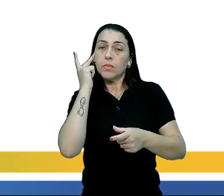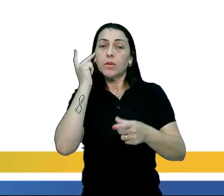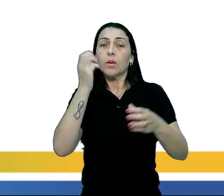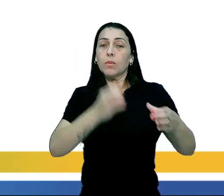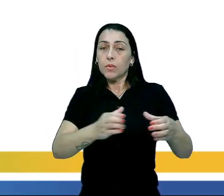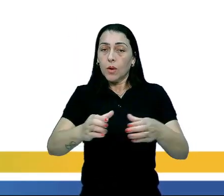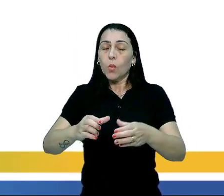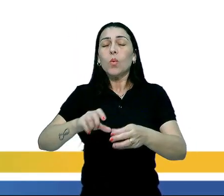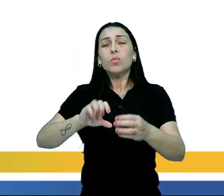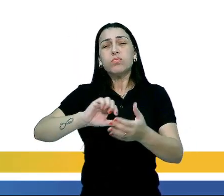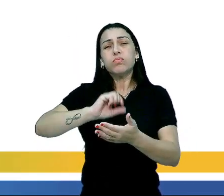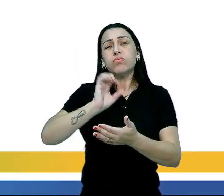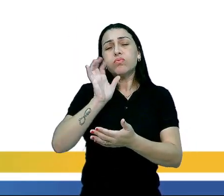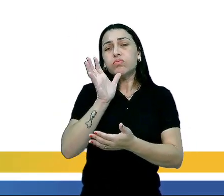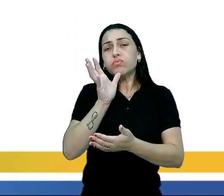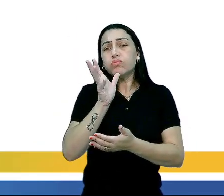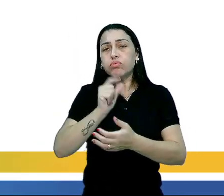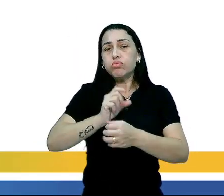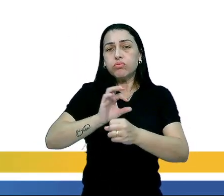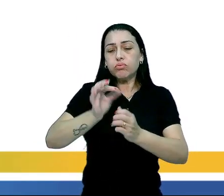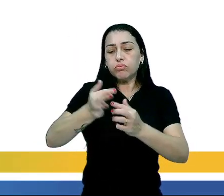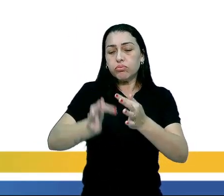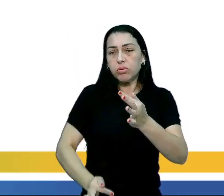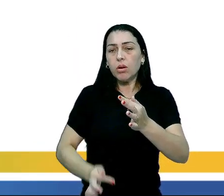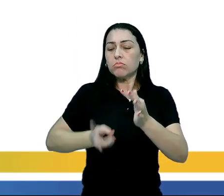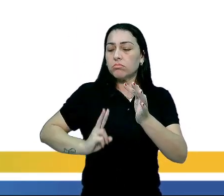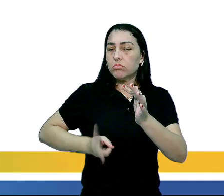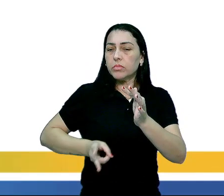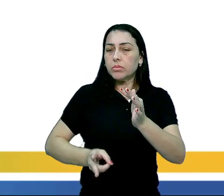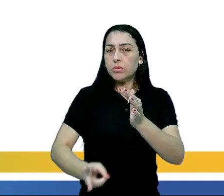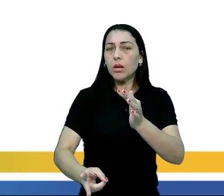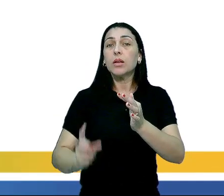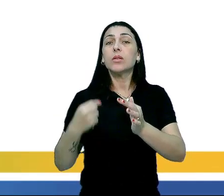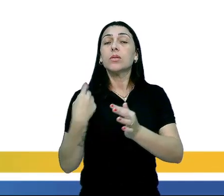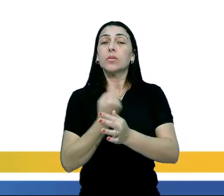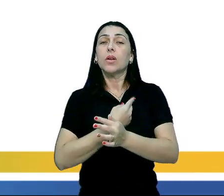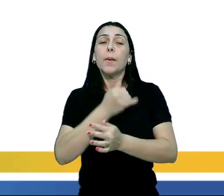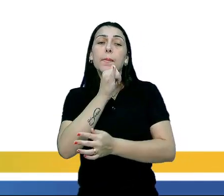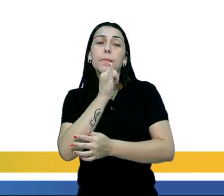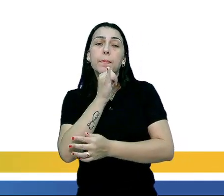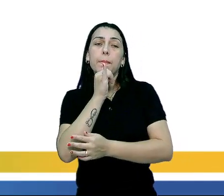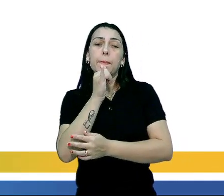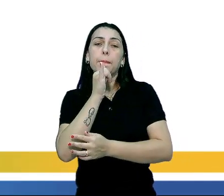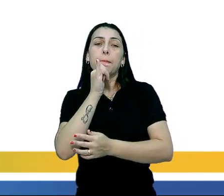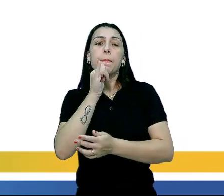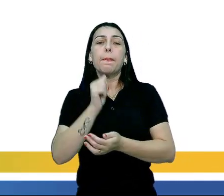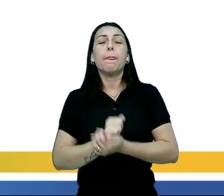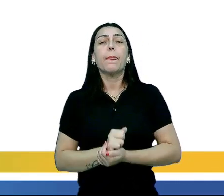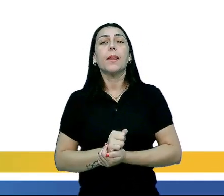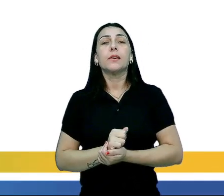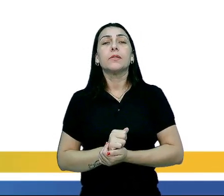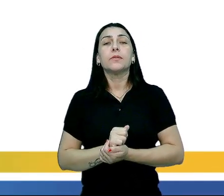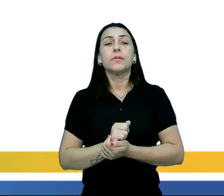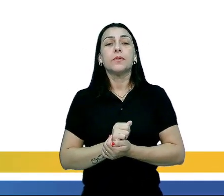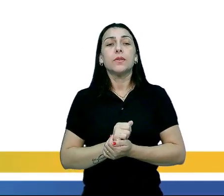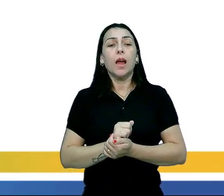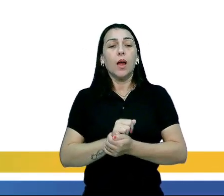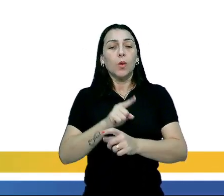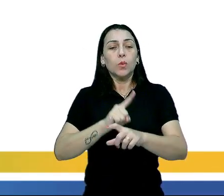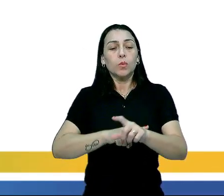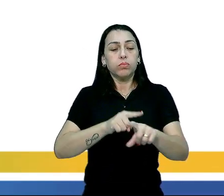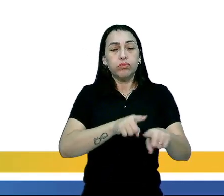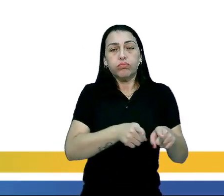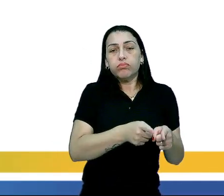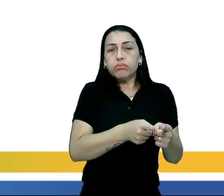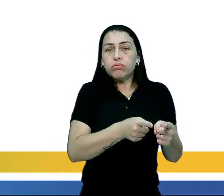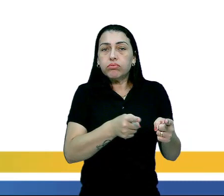longos períodos aí, ele foi um crescimento contínuo. Se a gente pegar, por exemplo, essa linha do tempo, a gente